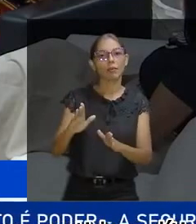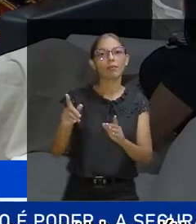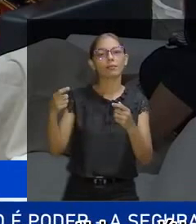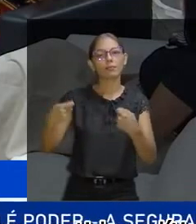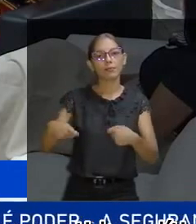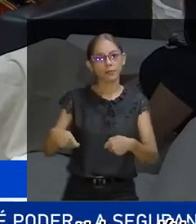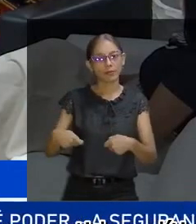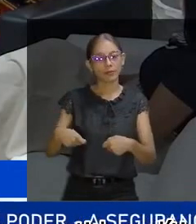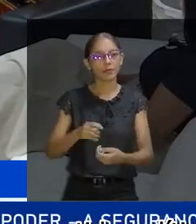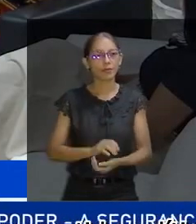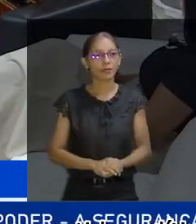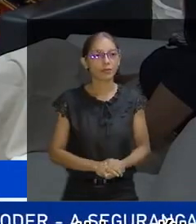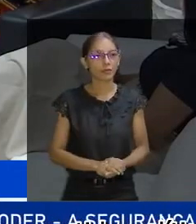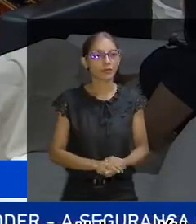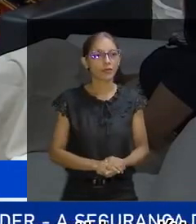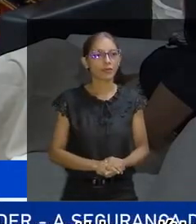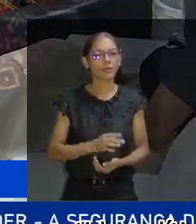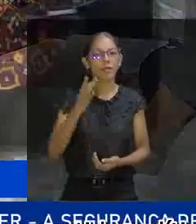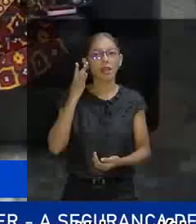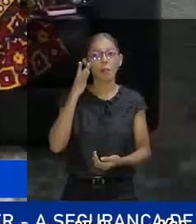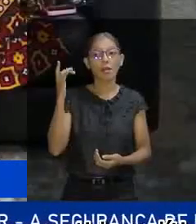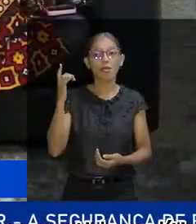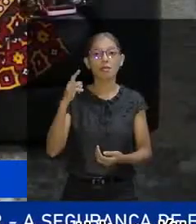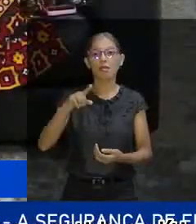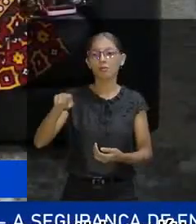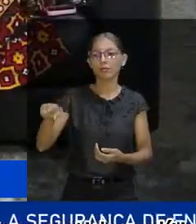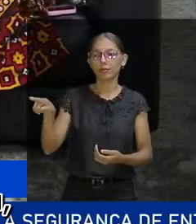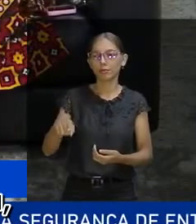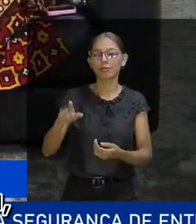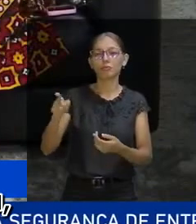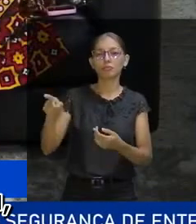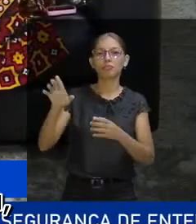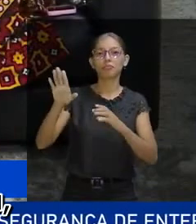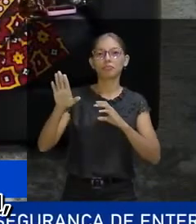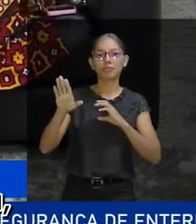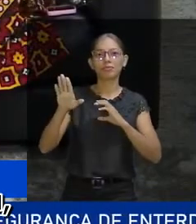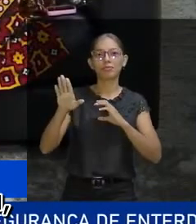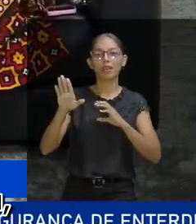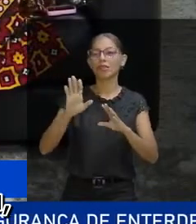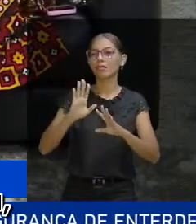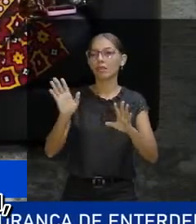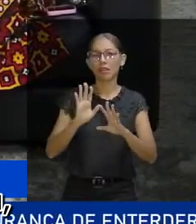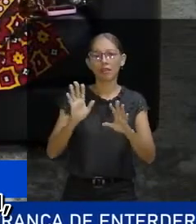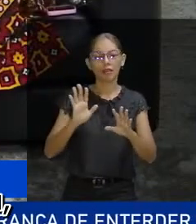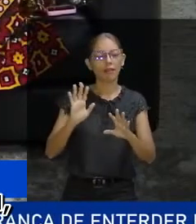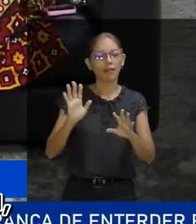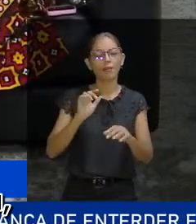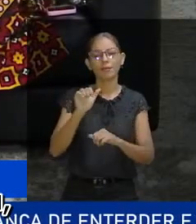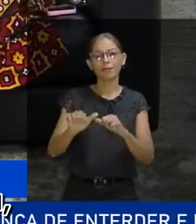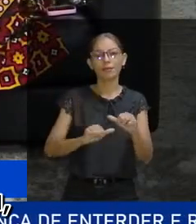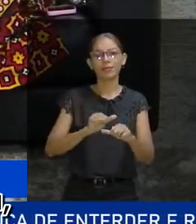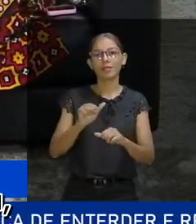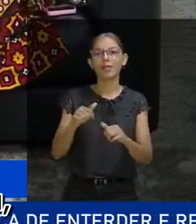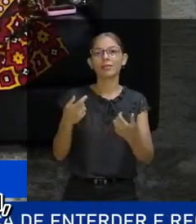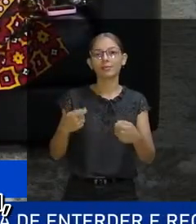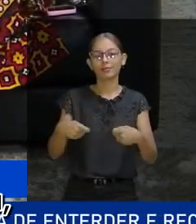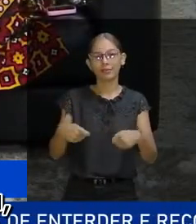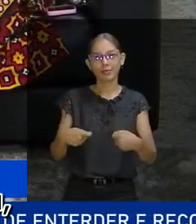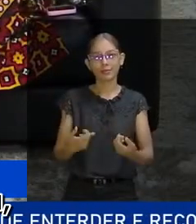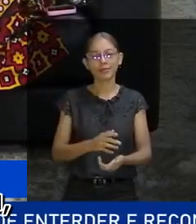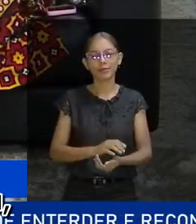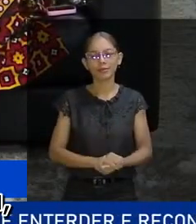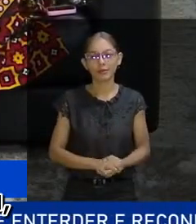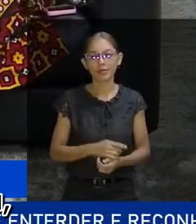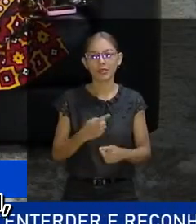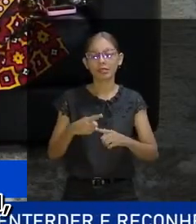que caçar o DRAP de um partido político, porque ele não cumpriu cota, fraudou a questão do